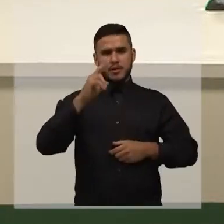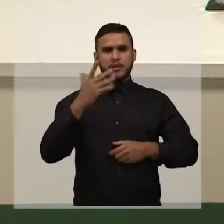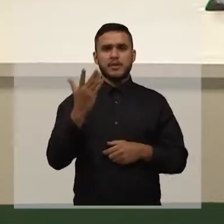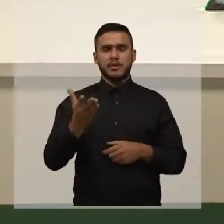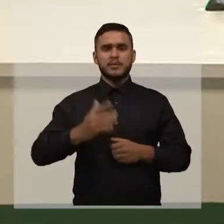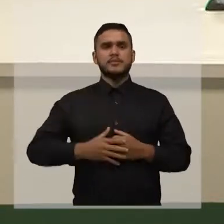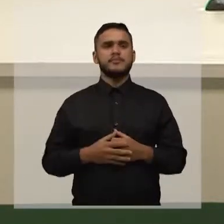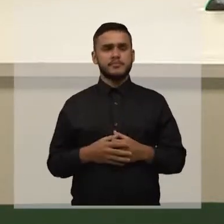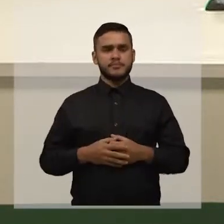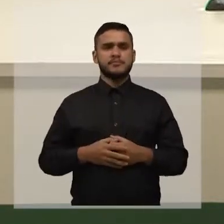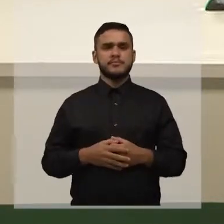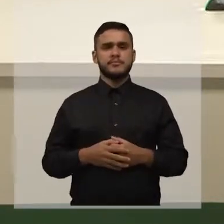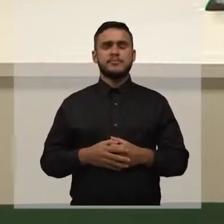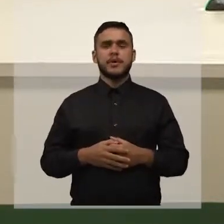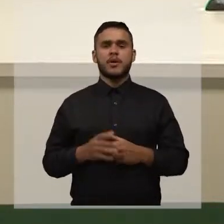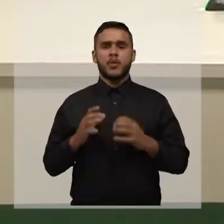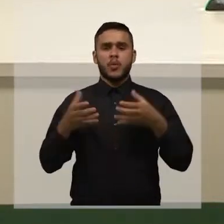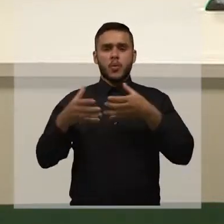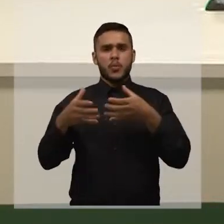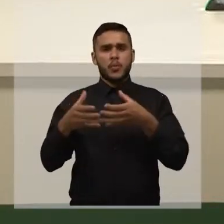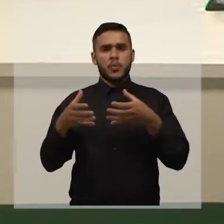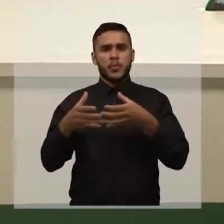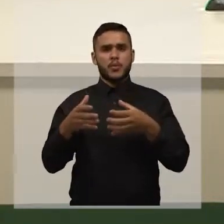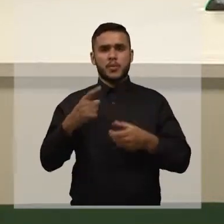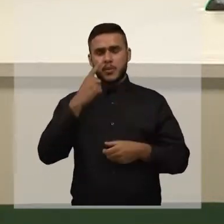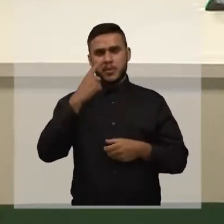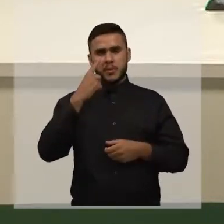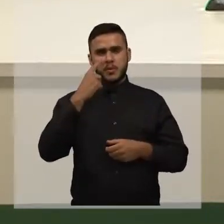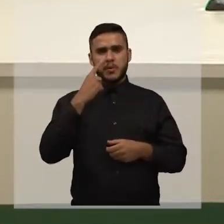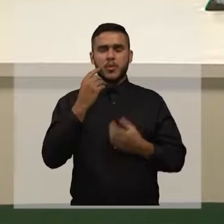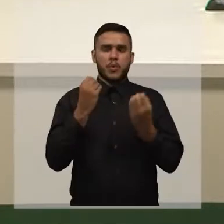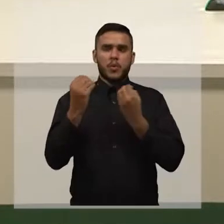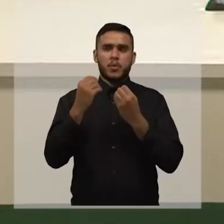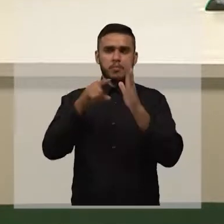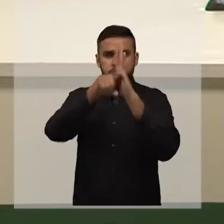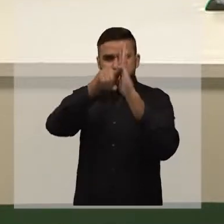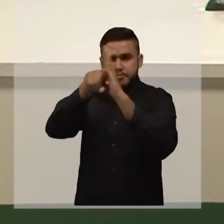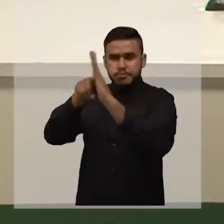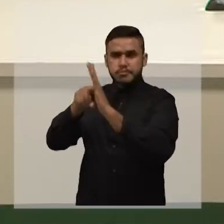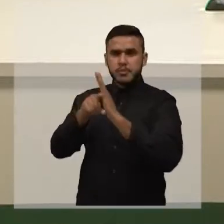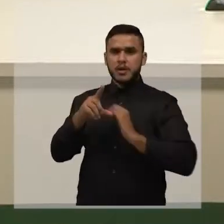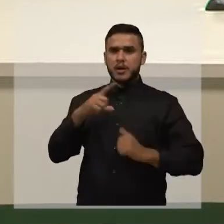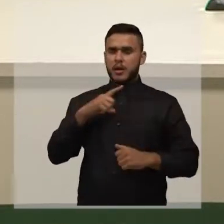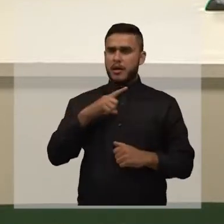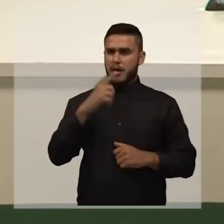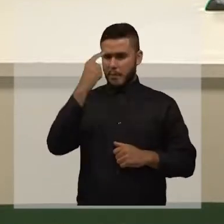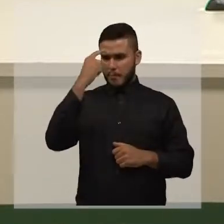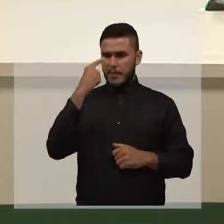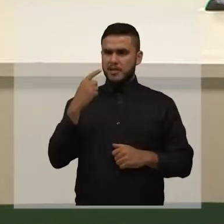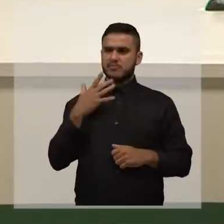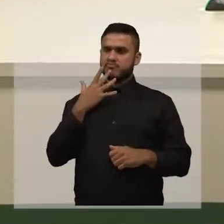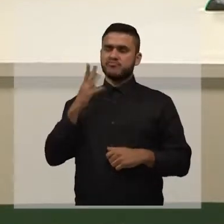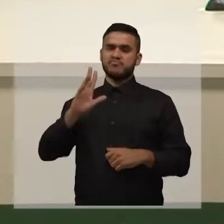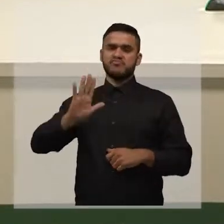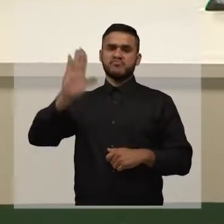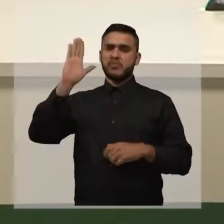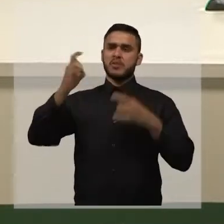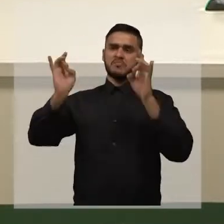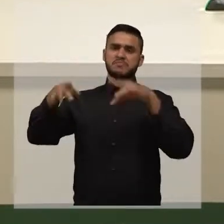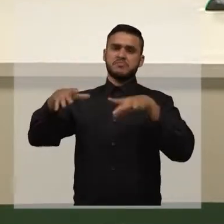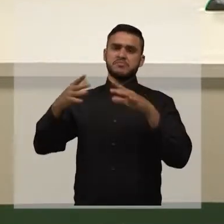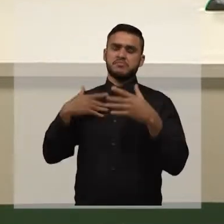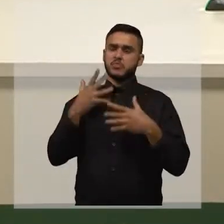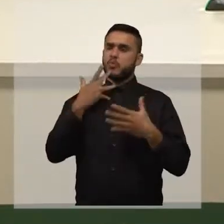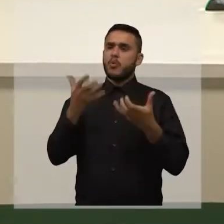de inquérito, que era para investigar o judiciário. investigar o judiciário, parece que ele tirou, mas pegou mal, né, Luiz? De novo, né, mano?